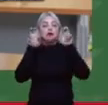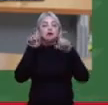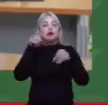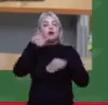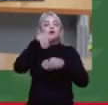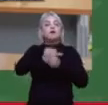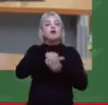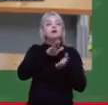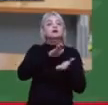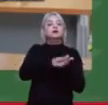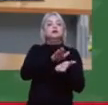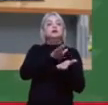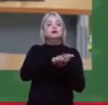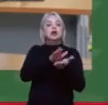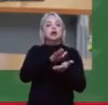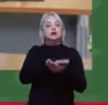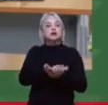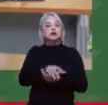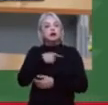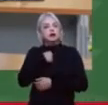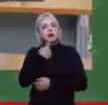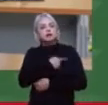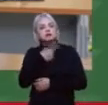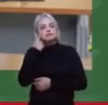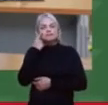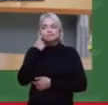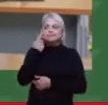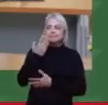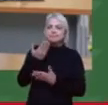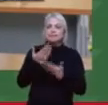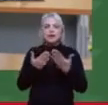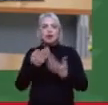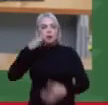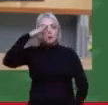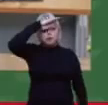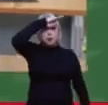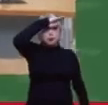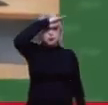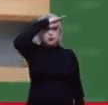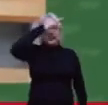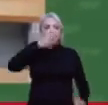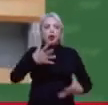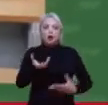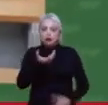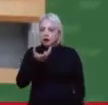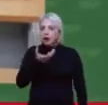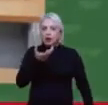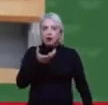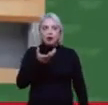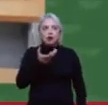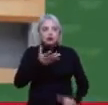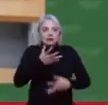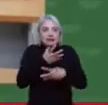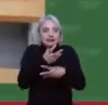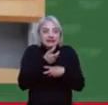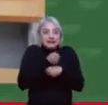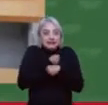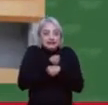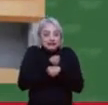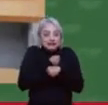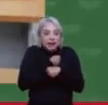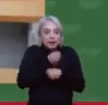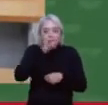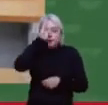voto impresso. E a gente tem visto que parece que o Bolsonaro abraçou isso como se fosse